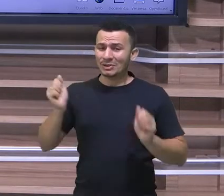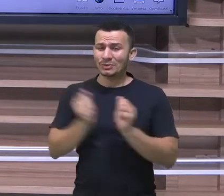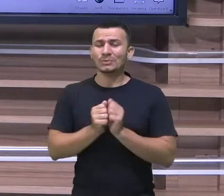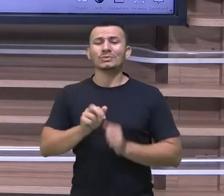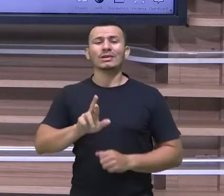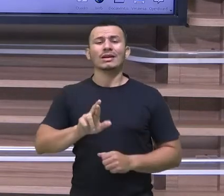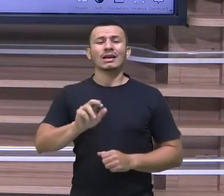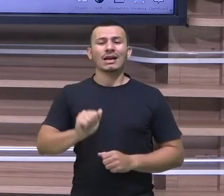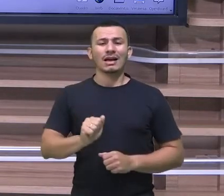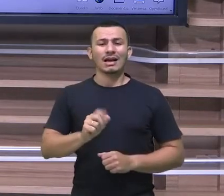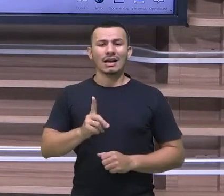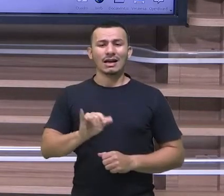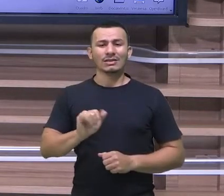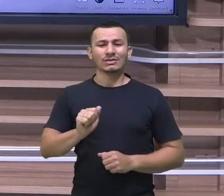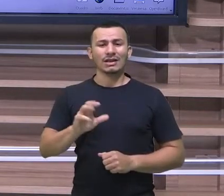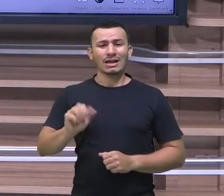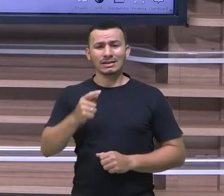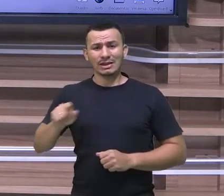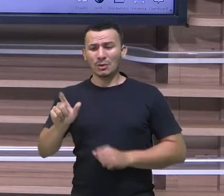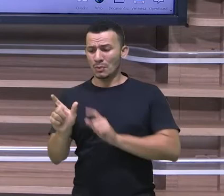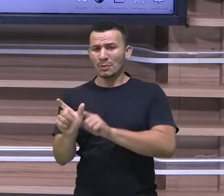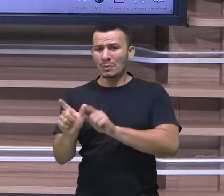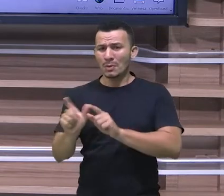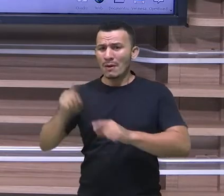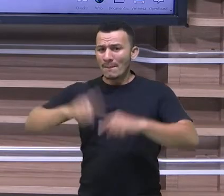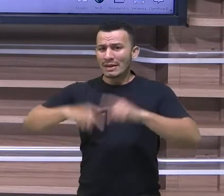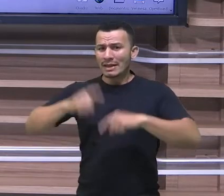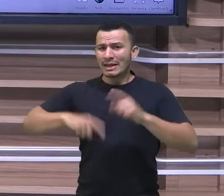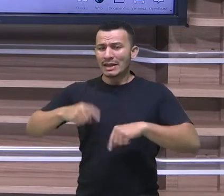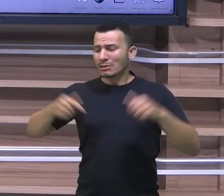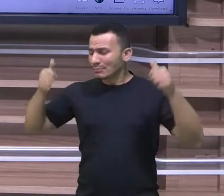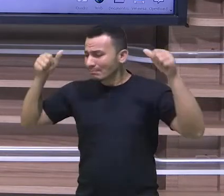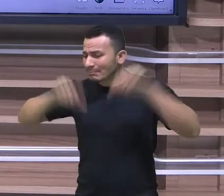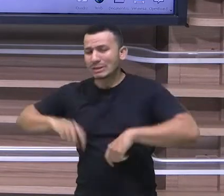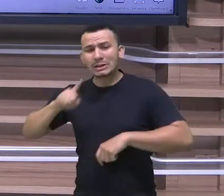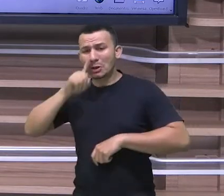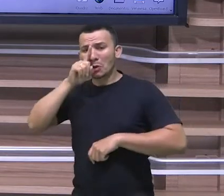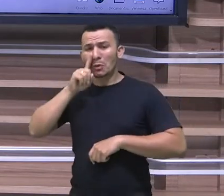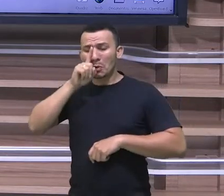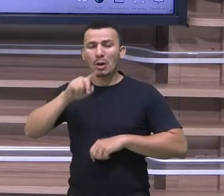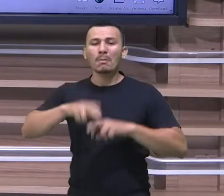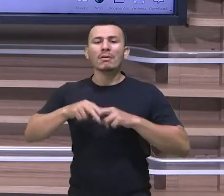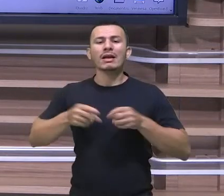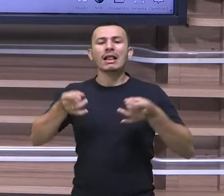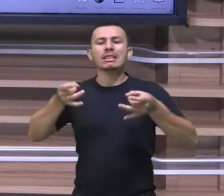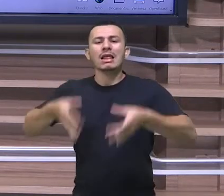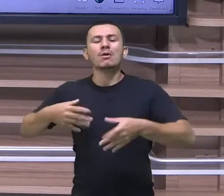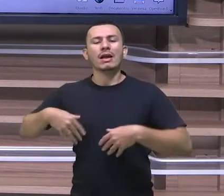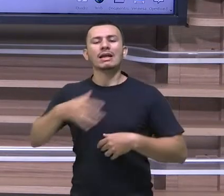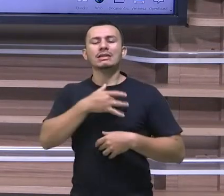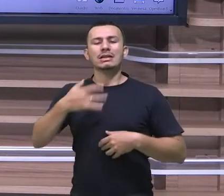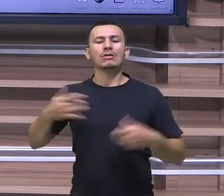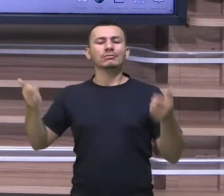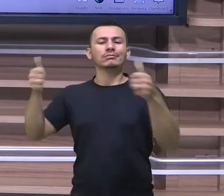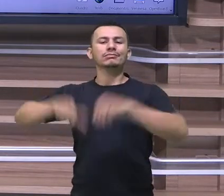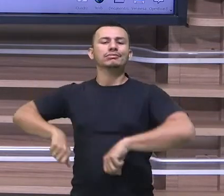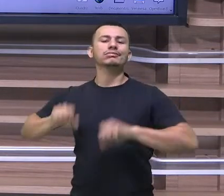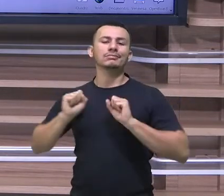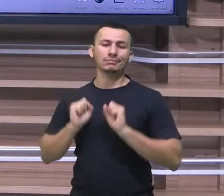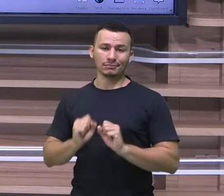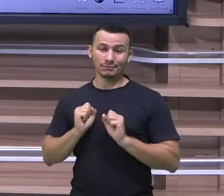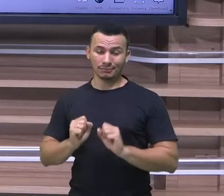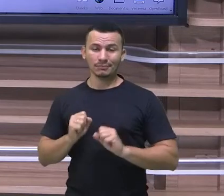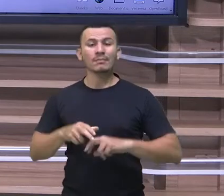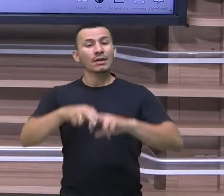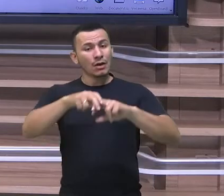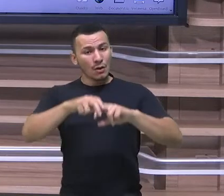é um material muito perigoso porque contamina, é nocivo à nossa saúde, então pode prejudicar a nossa saúde. Então,